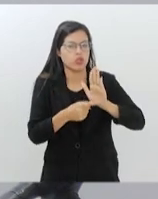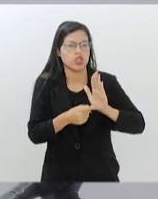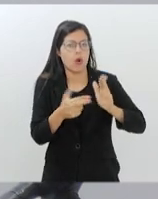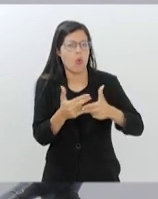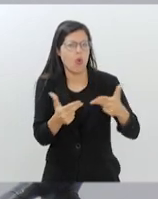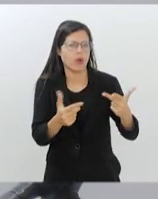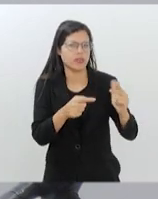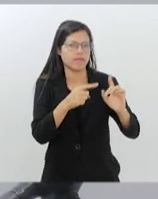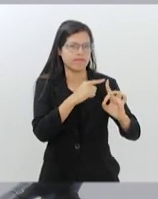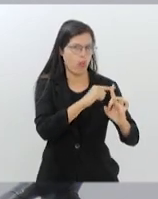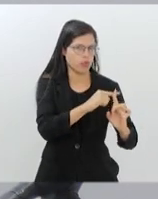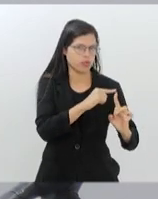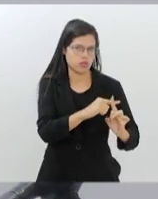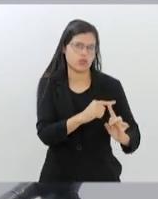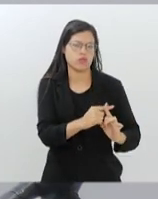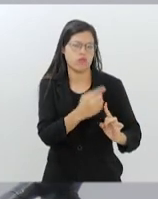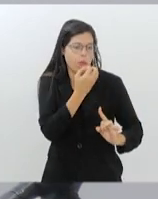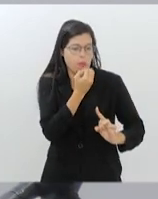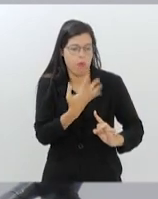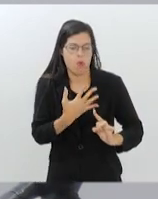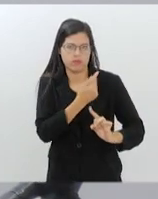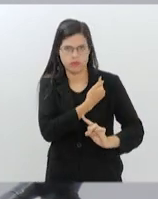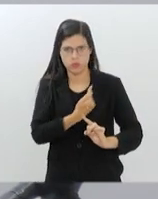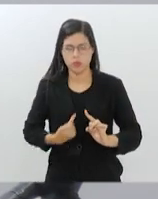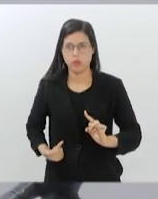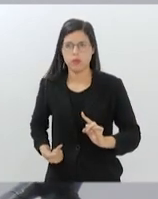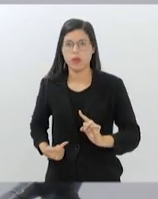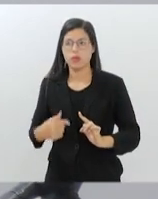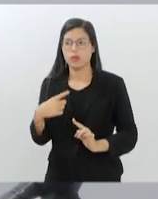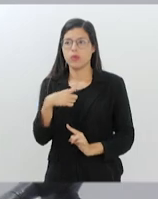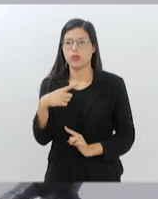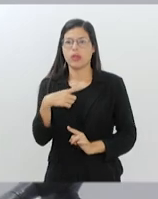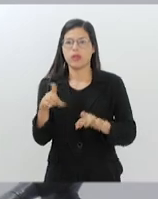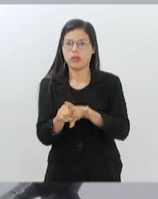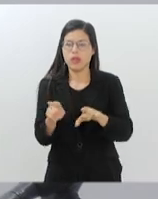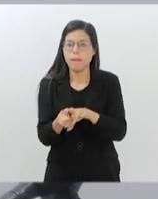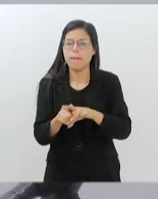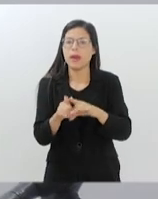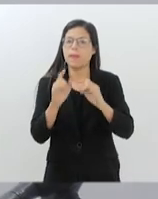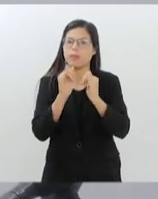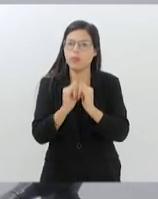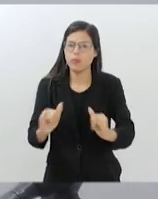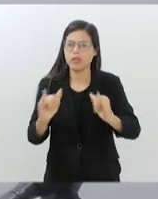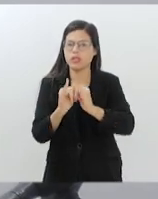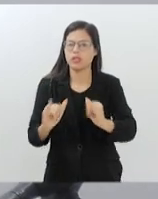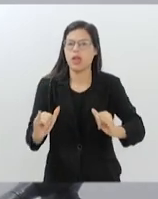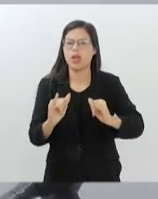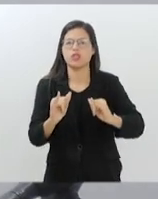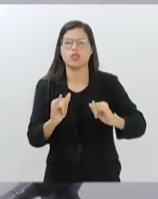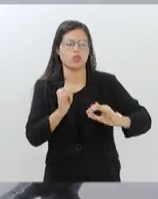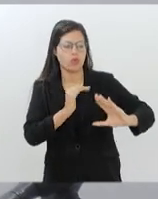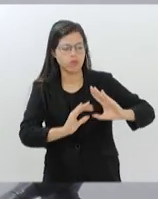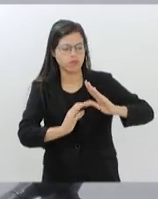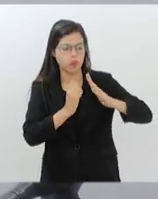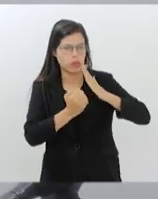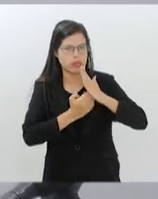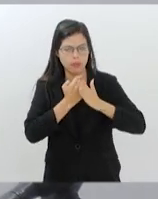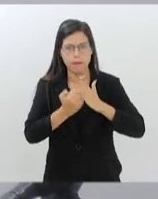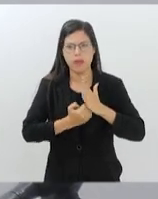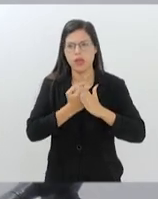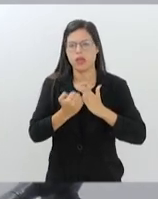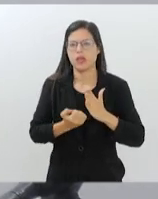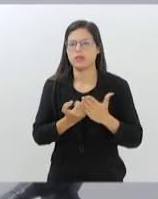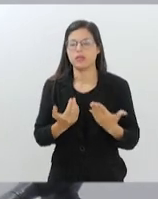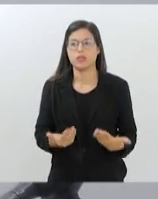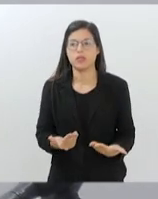atribuição da comunicação por outro lado tem a publicidade propriamente dita diálogo com as agências com os veículos contratados com as campanhas publicitárias